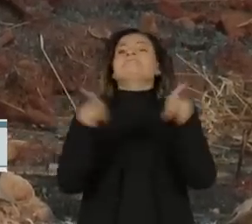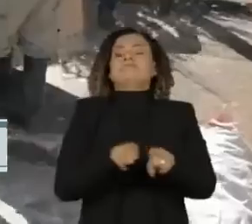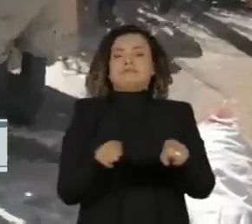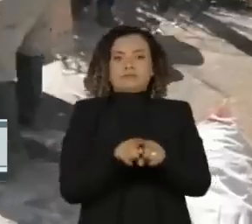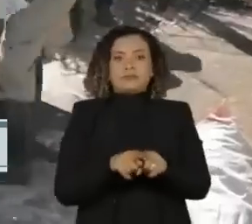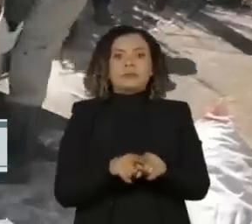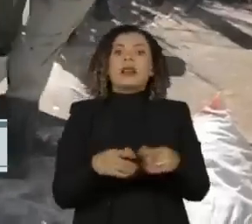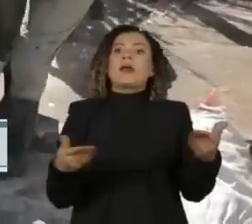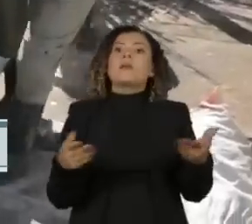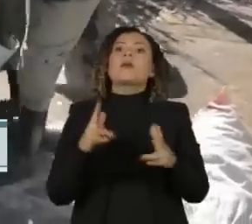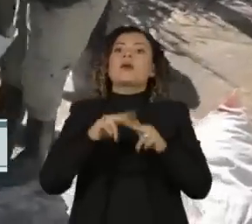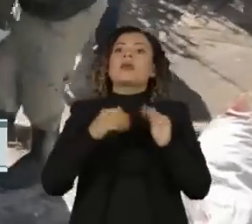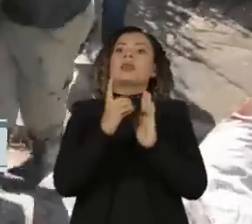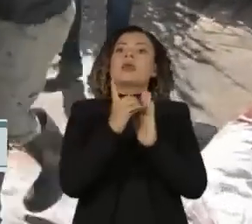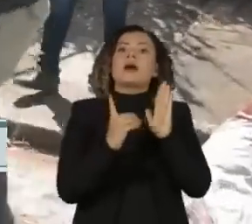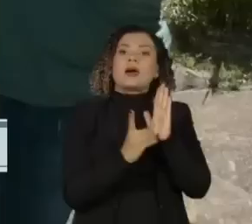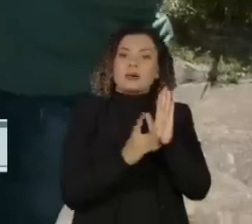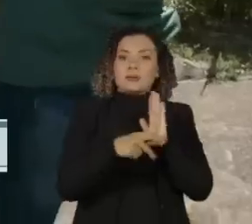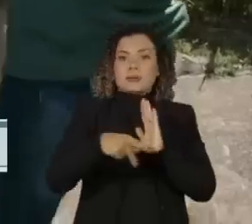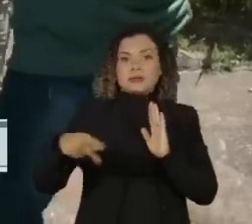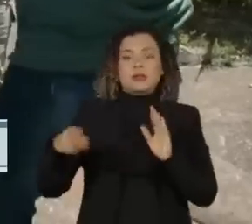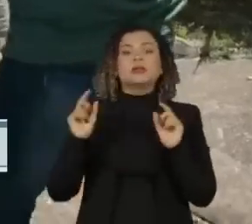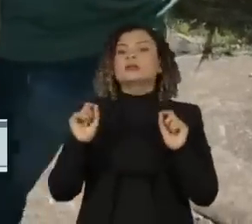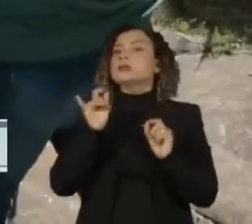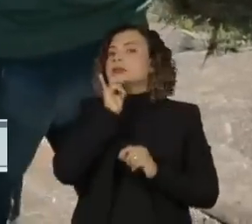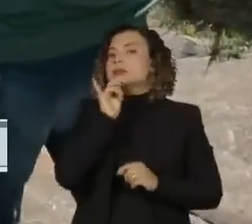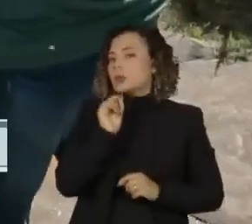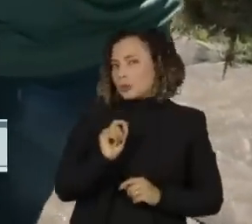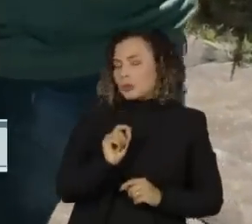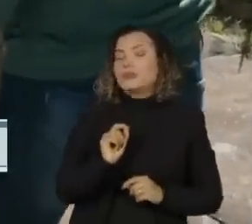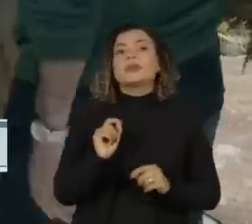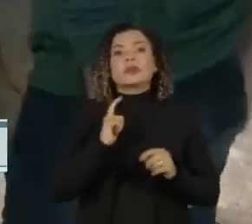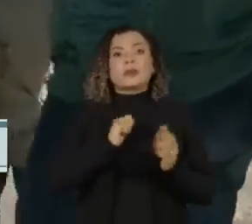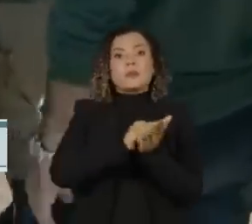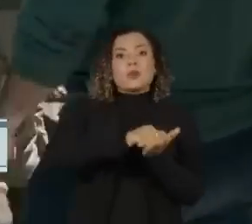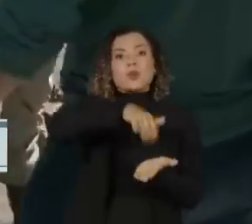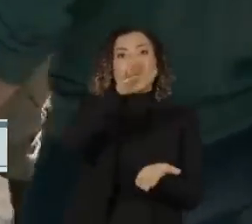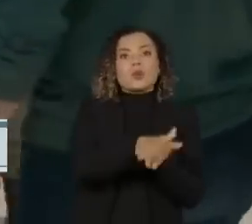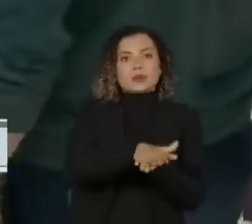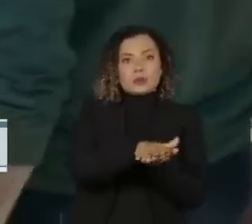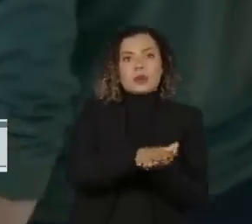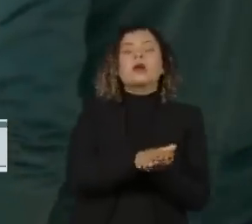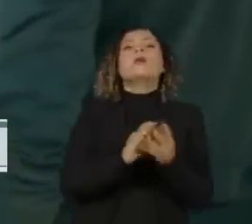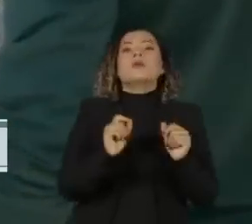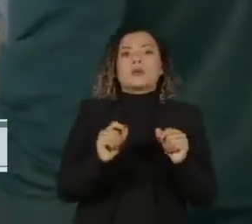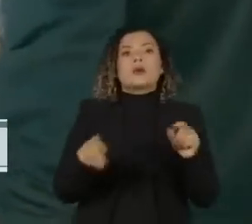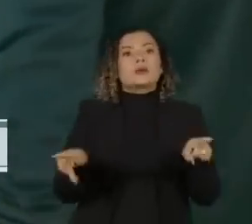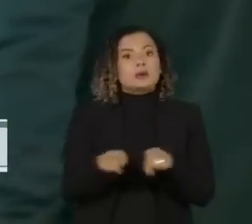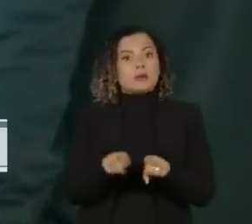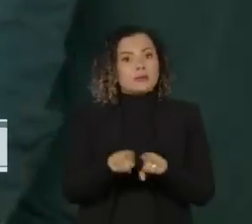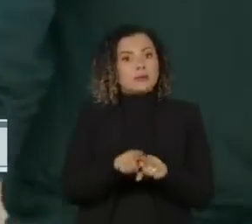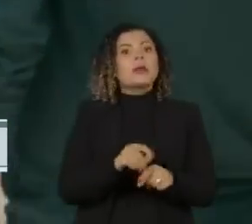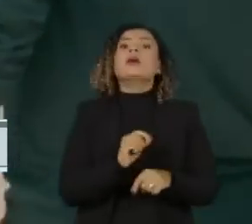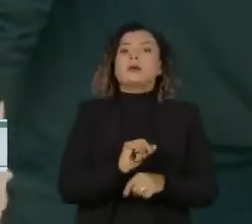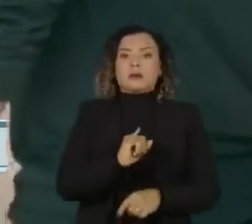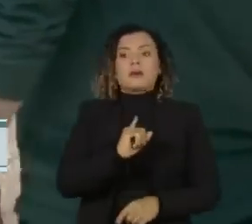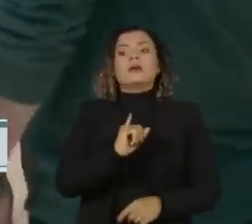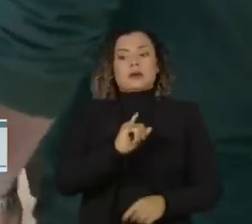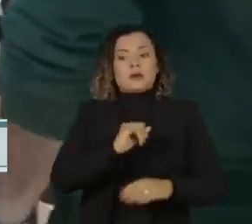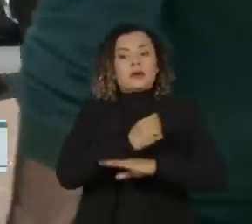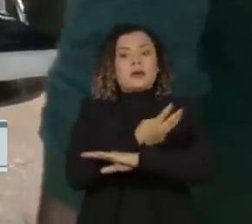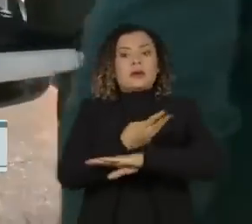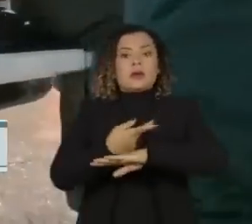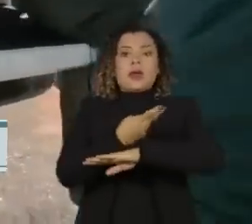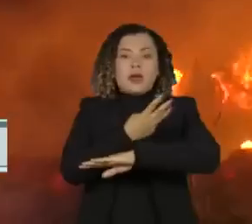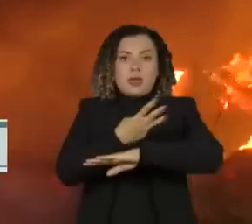por causa de decretos do presidente como o que indica que multas aplicadas pelo Ibama devem ser revistas em